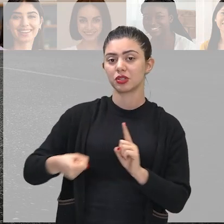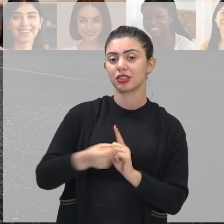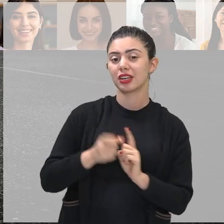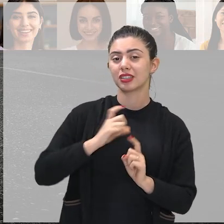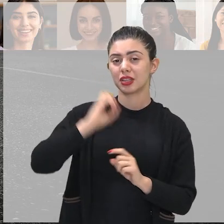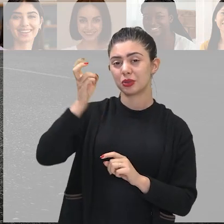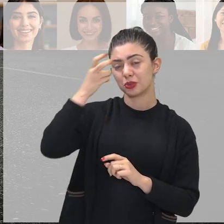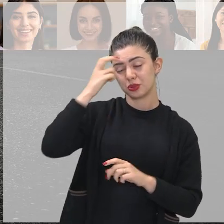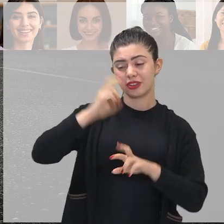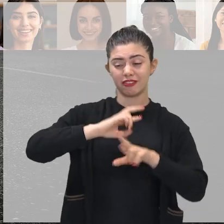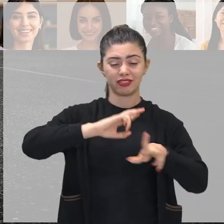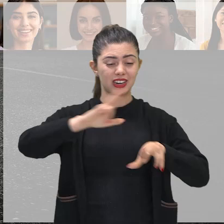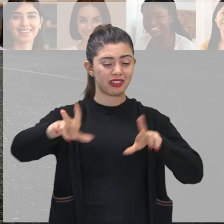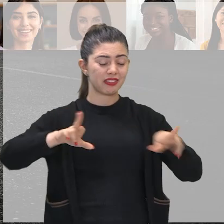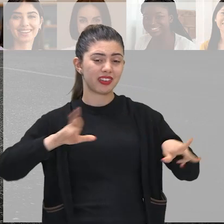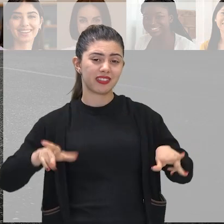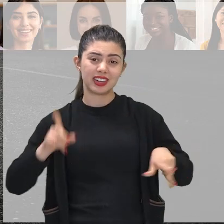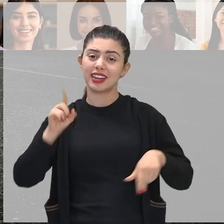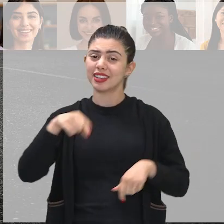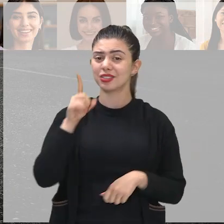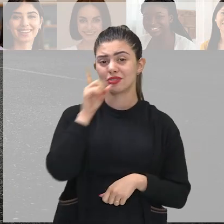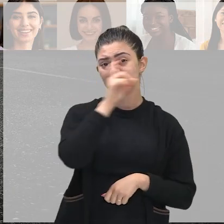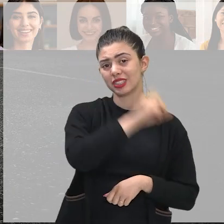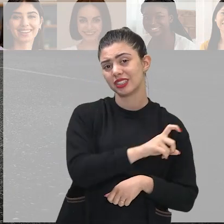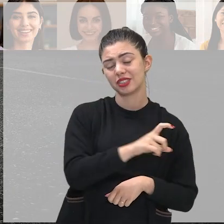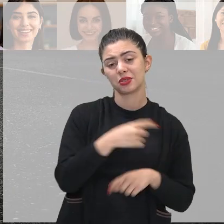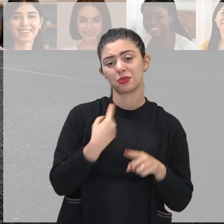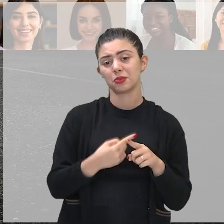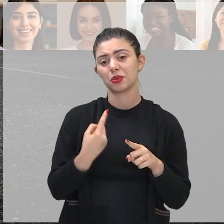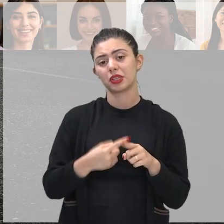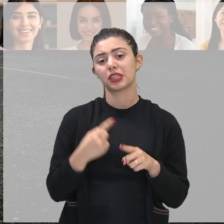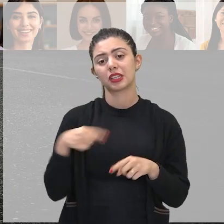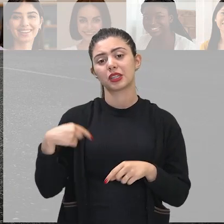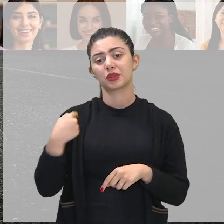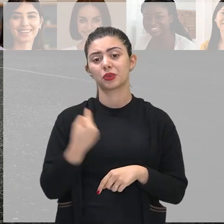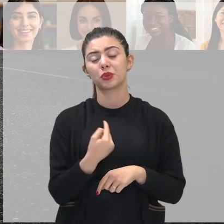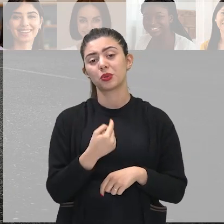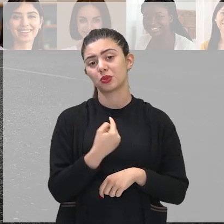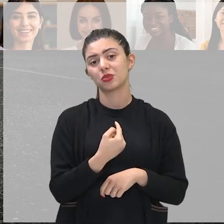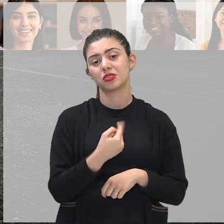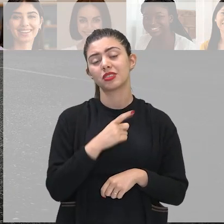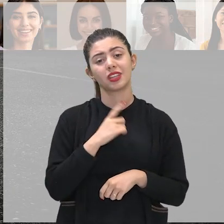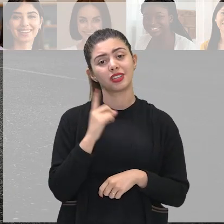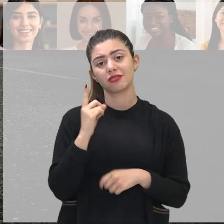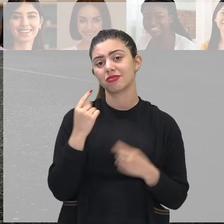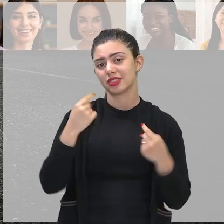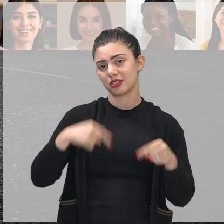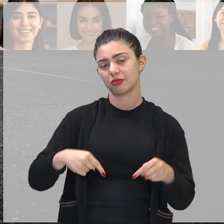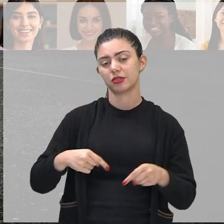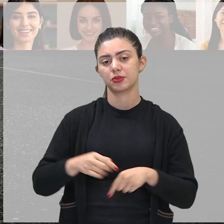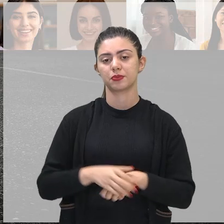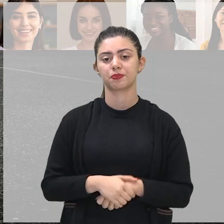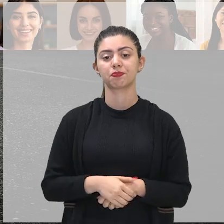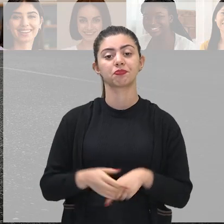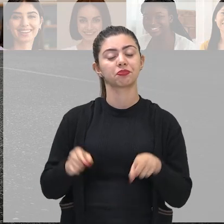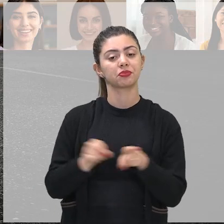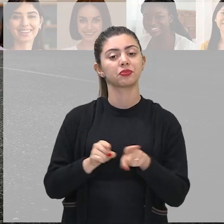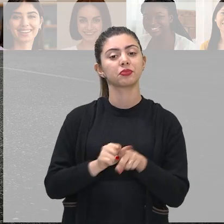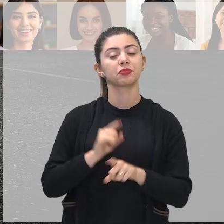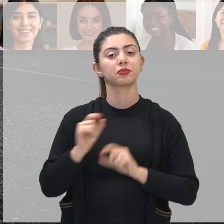é desafiador, porque ela vai desafiar e vai desacomodar cada um de nós. E